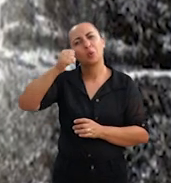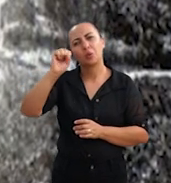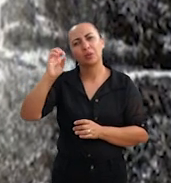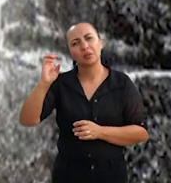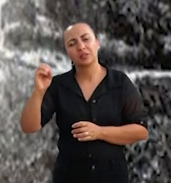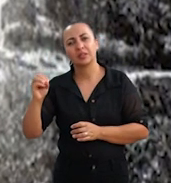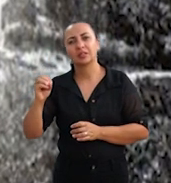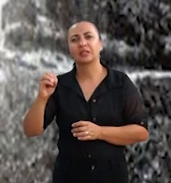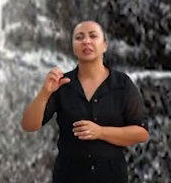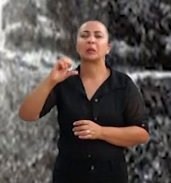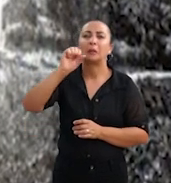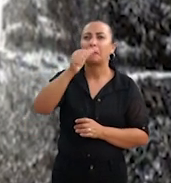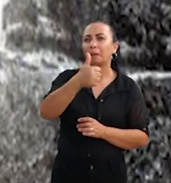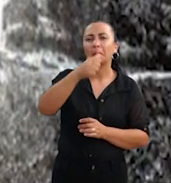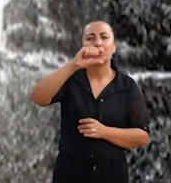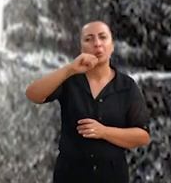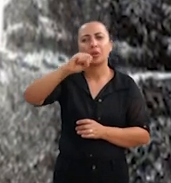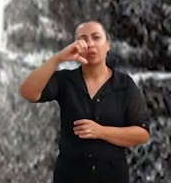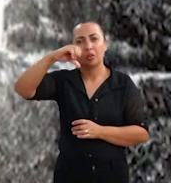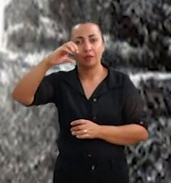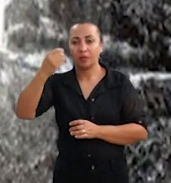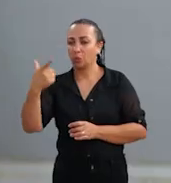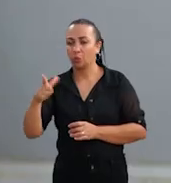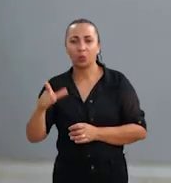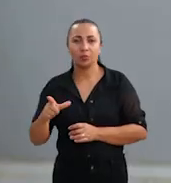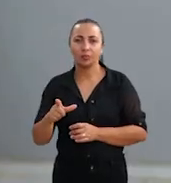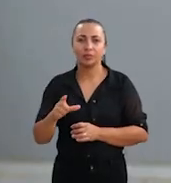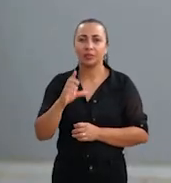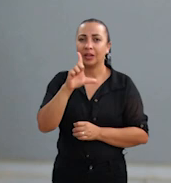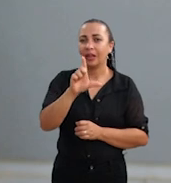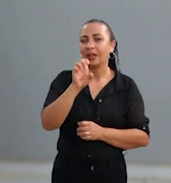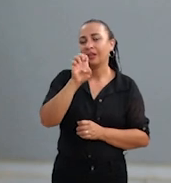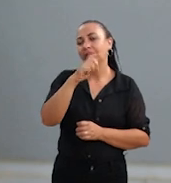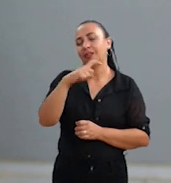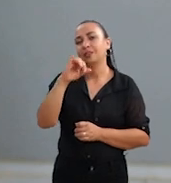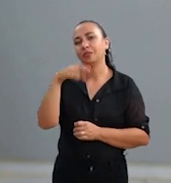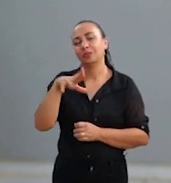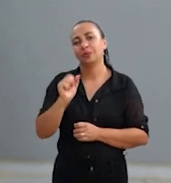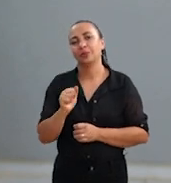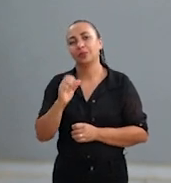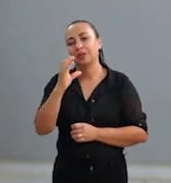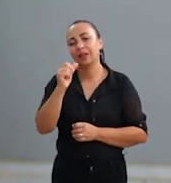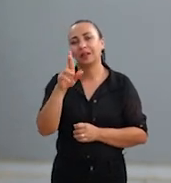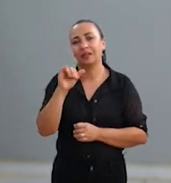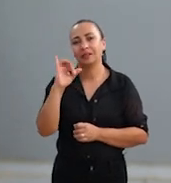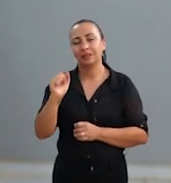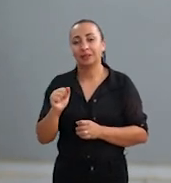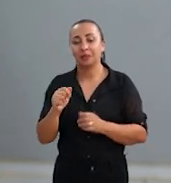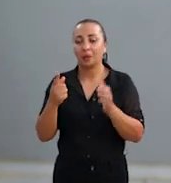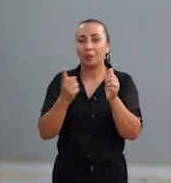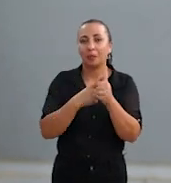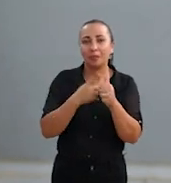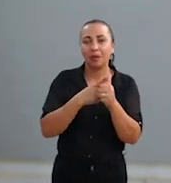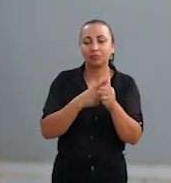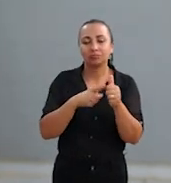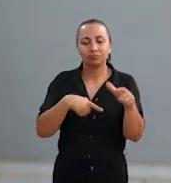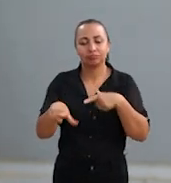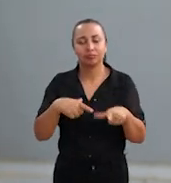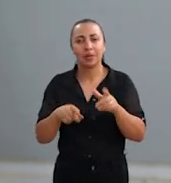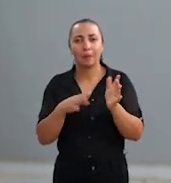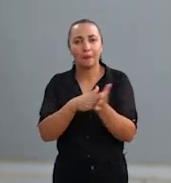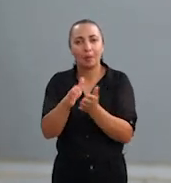1890, não havia leishmaniose no Cariri. Então, o primeiro trabalho que nós publicamos foi tentar explicar por que